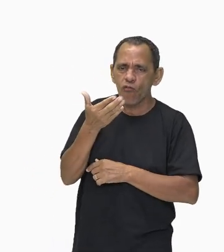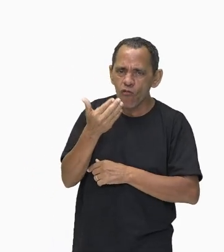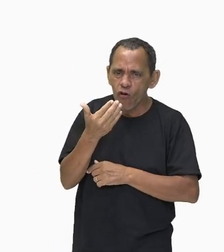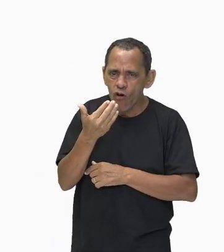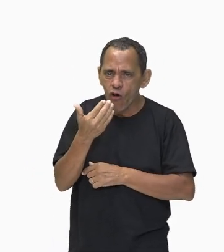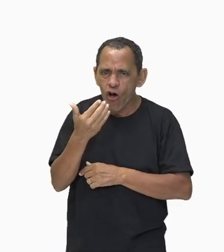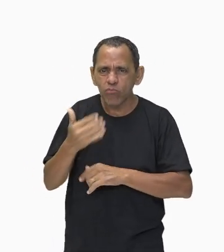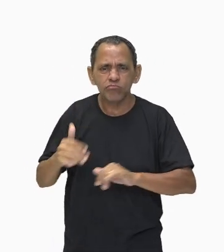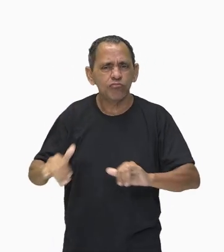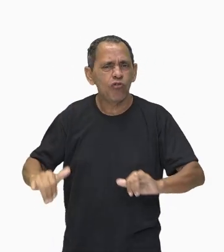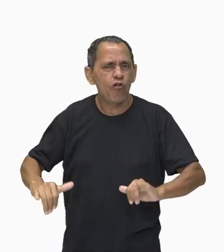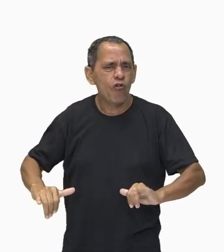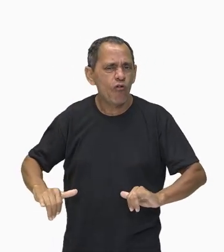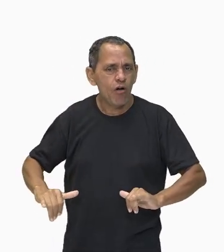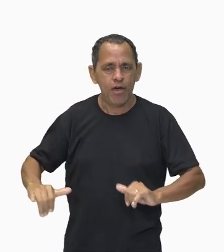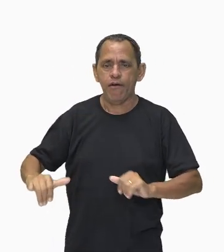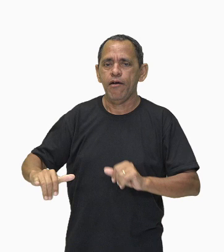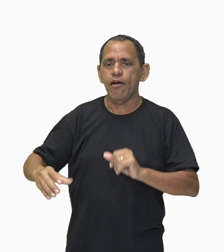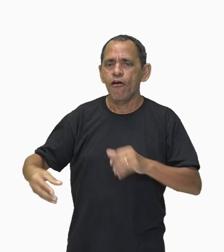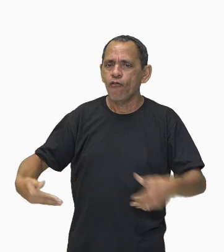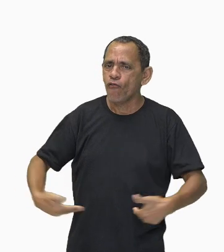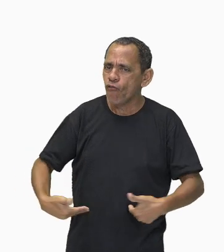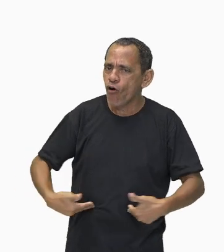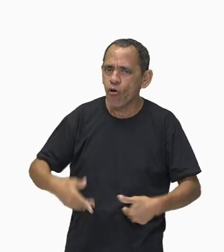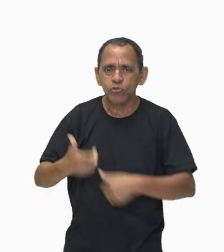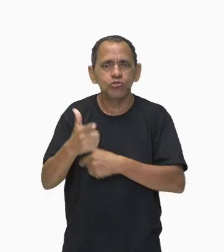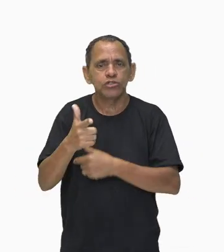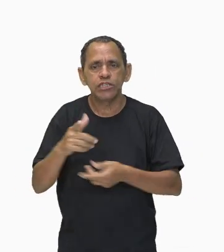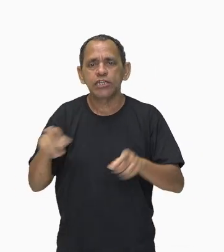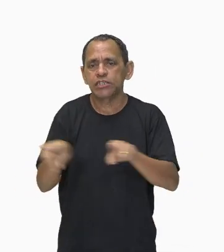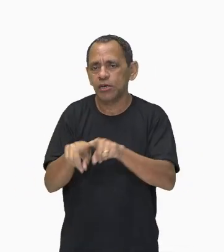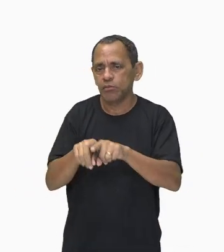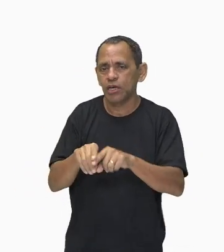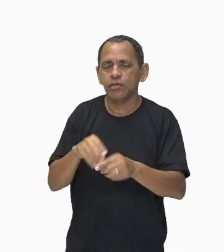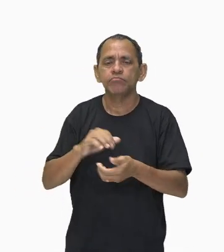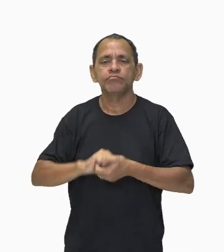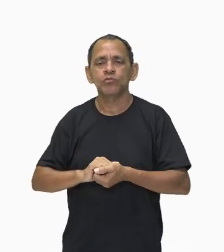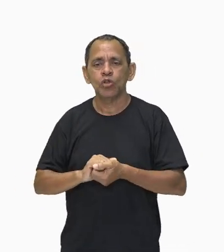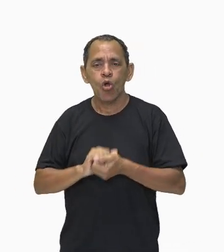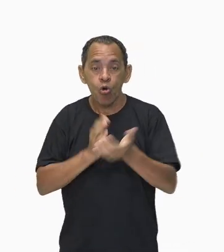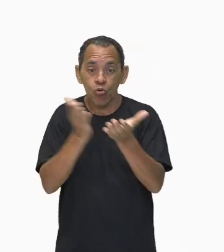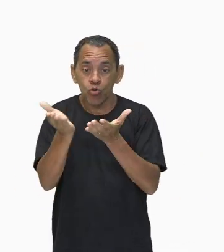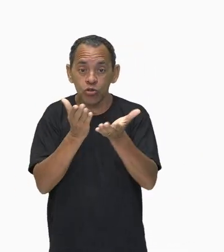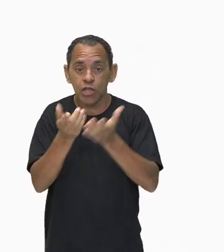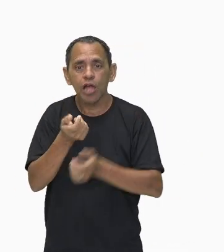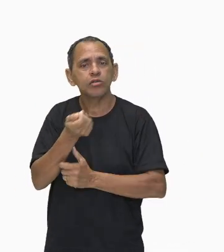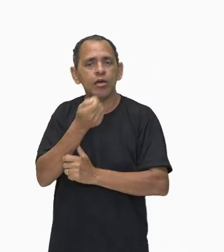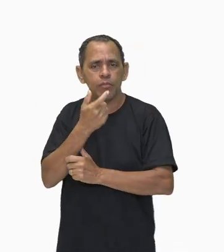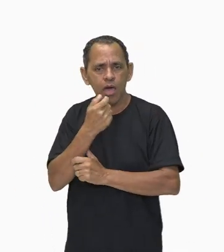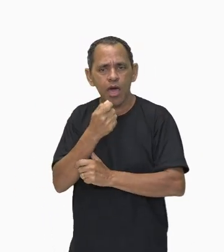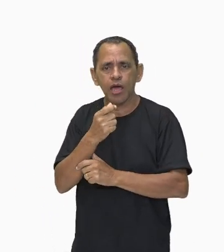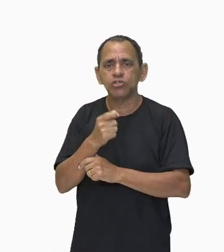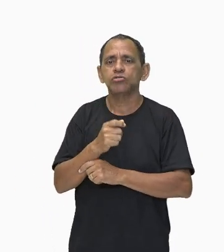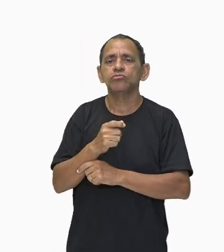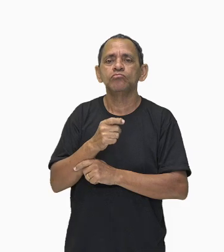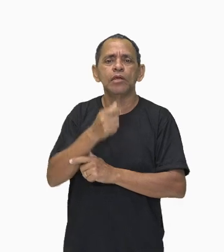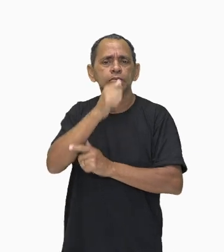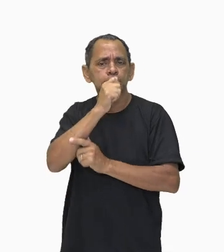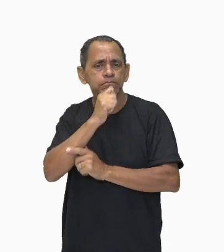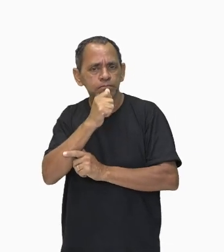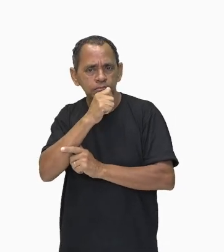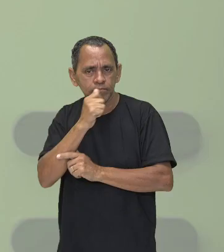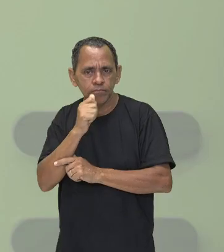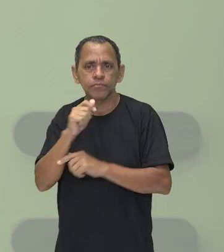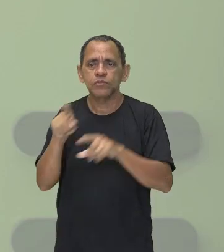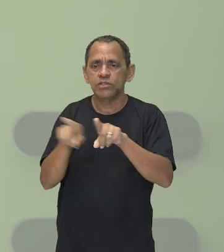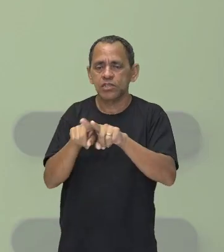sintomas prováveis da gastrite. O tratamento é com medicação, dieta e mudança